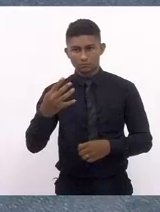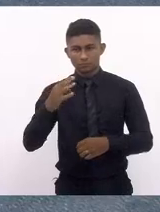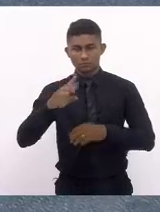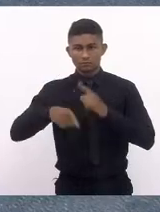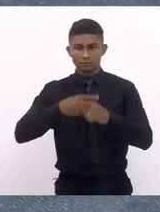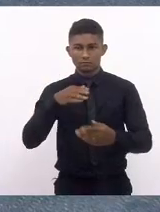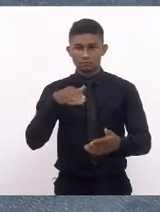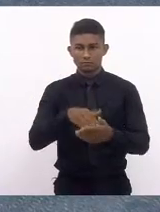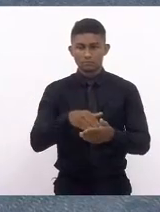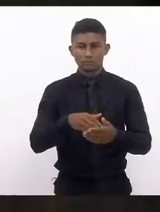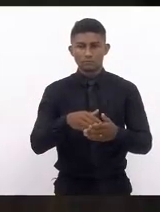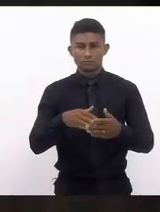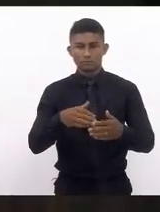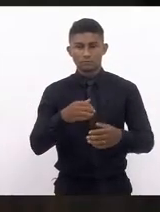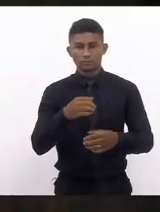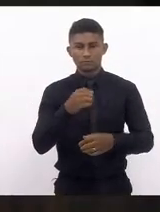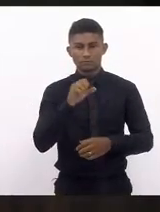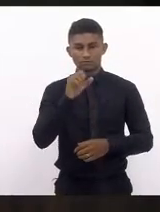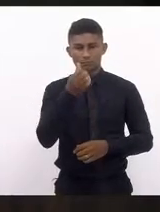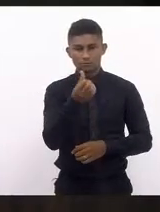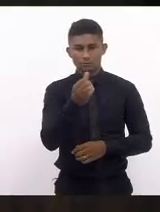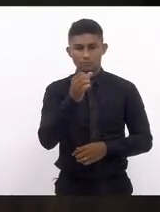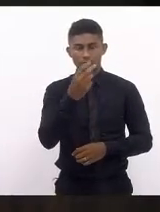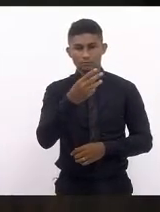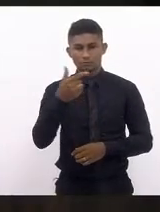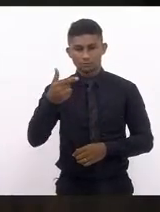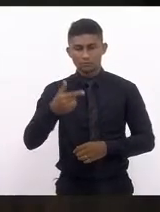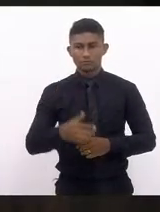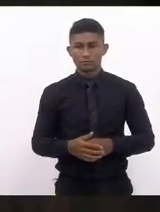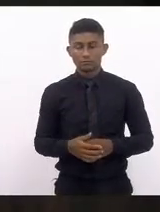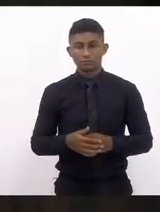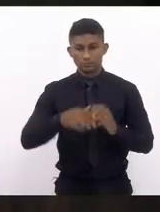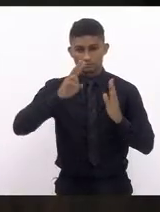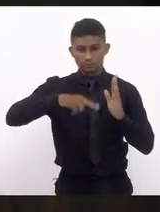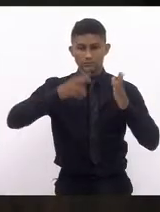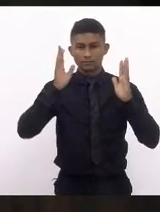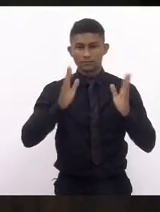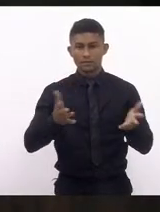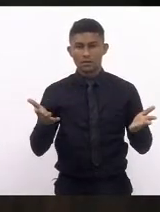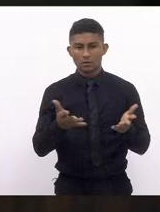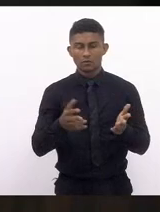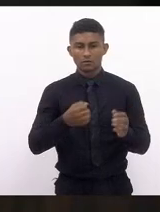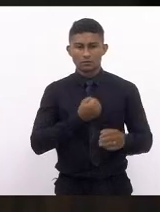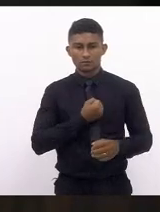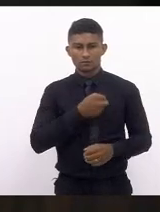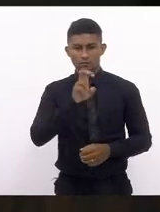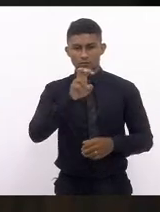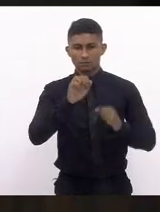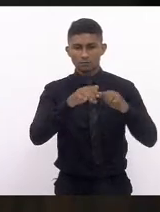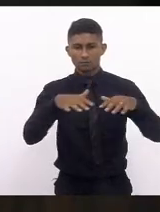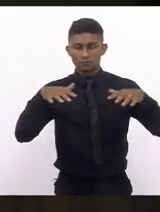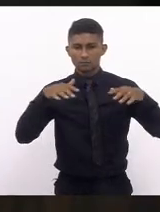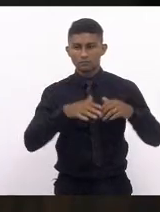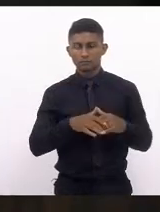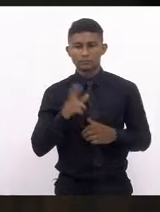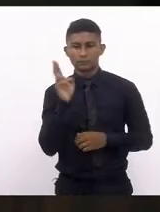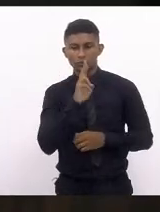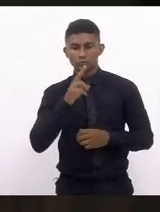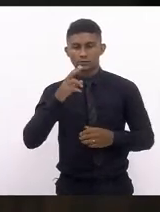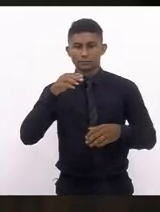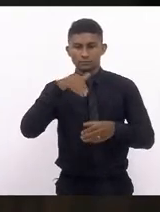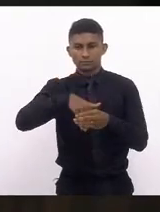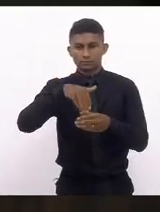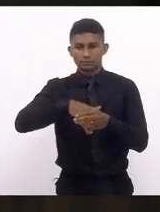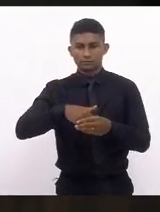18:32 e aprovada a ata passa-se a ordem da 5ª sessão ordinária em regime de urgência em